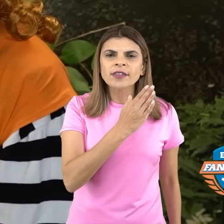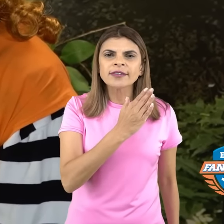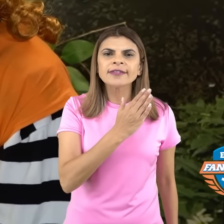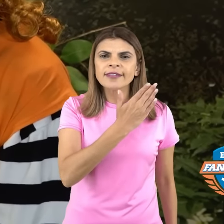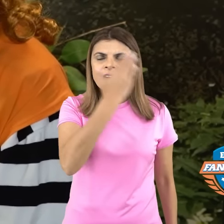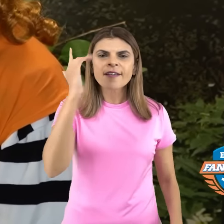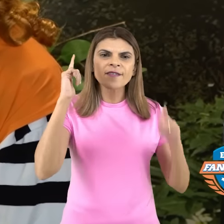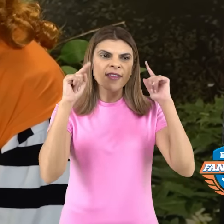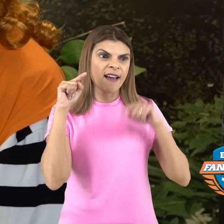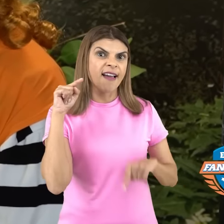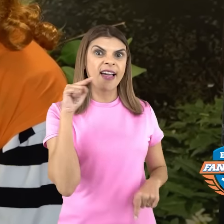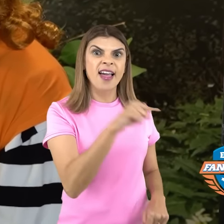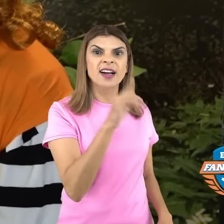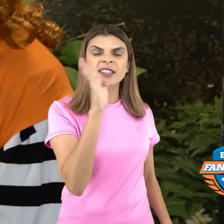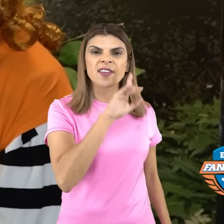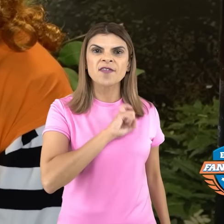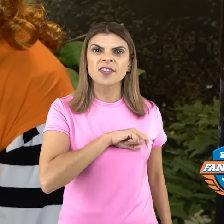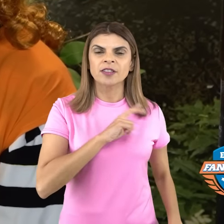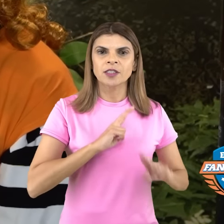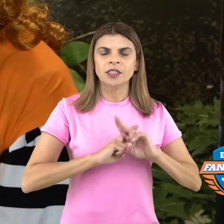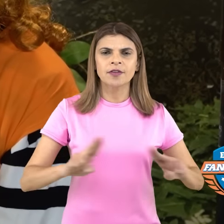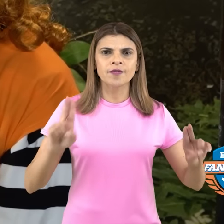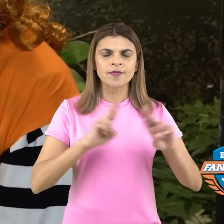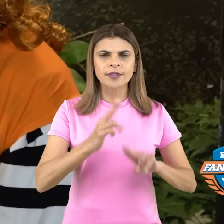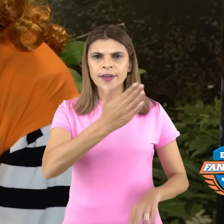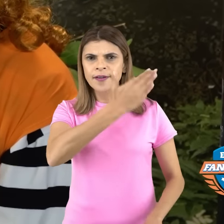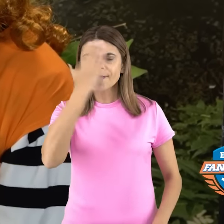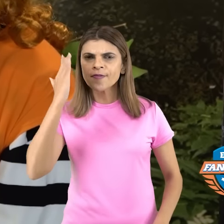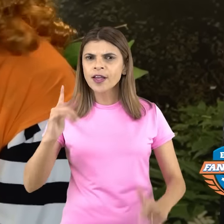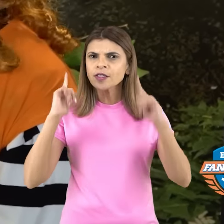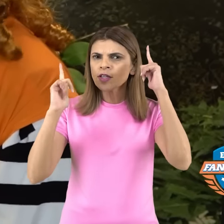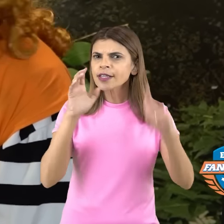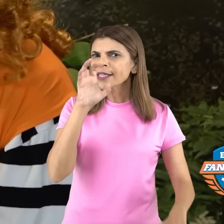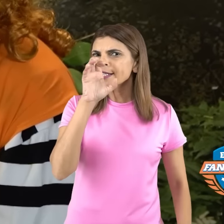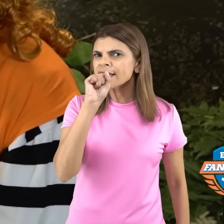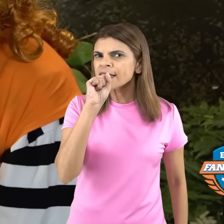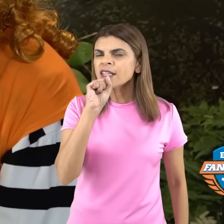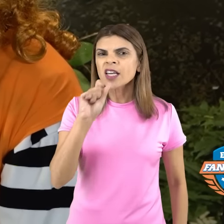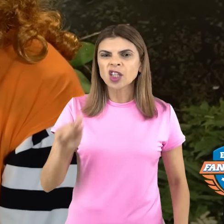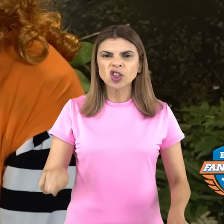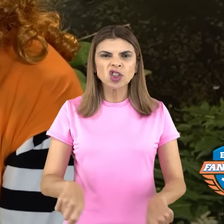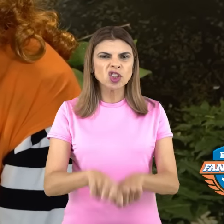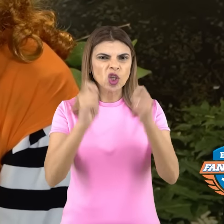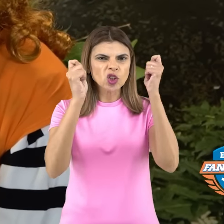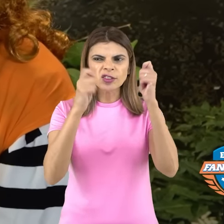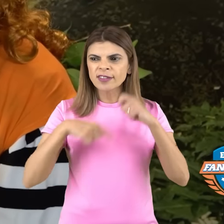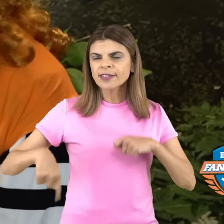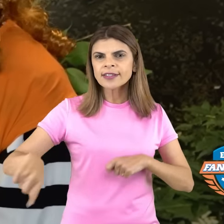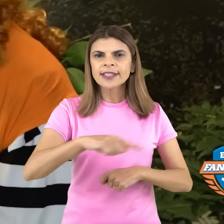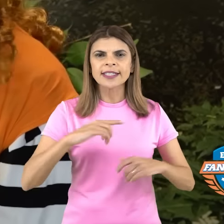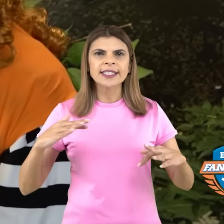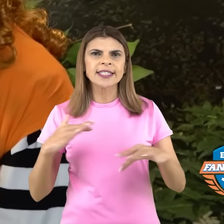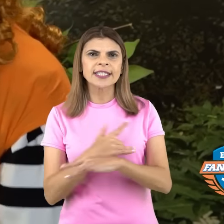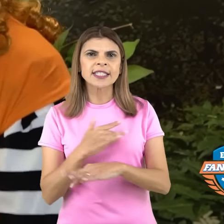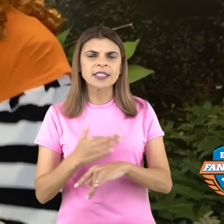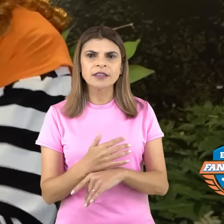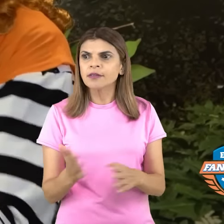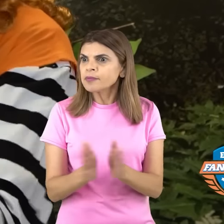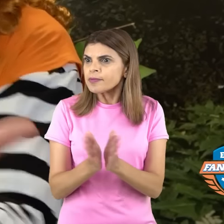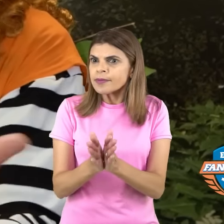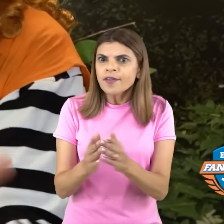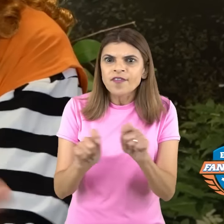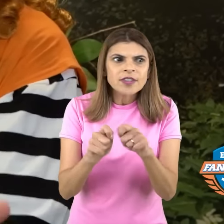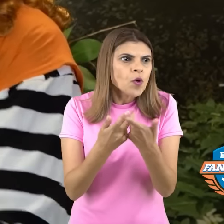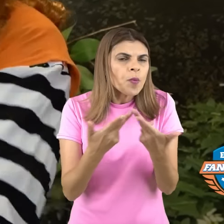Ela é uma vilã disfarçada de aventureira laranja e quer destruir toda a cidade. Vocês